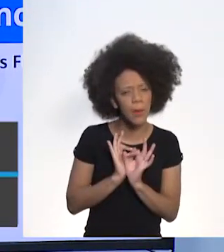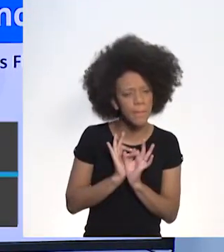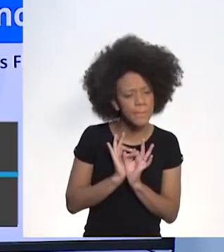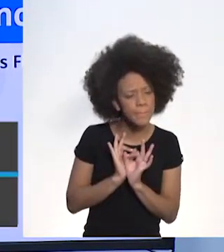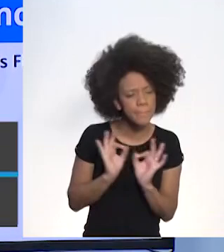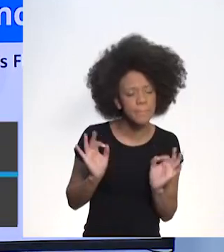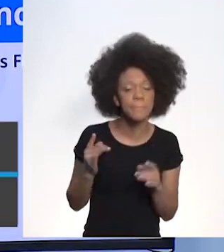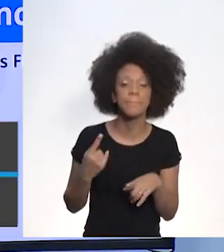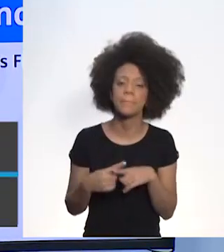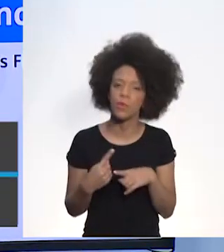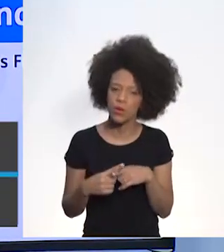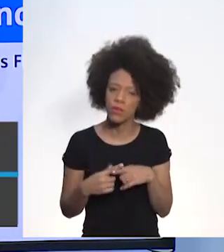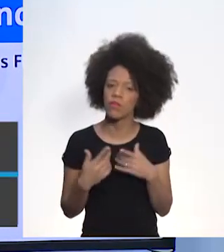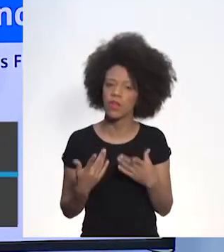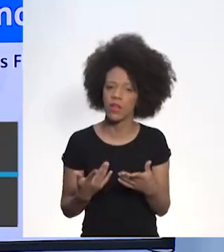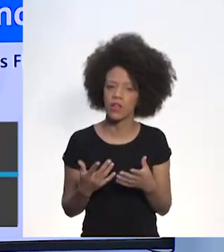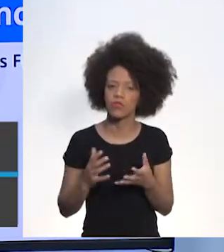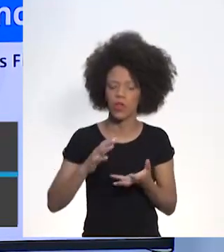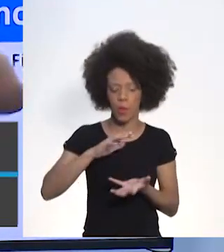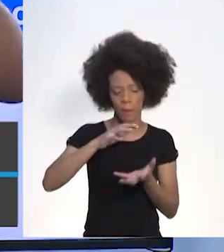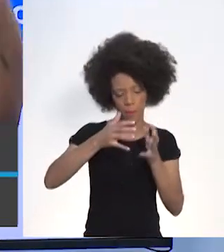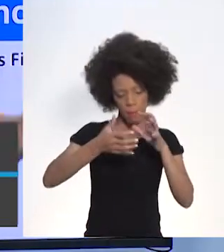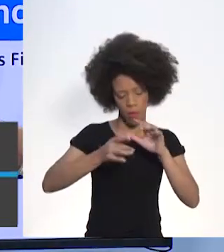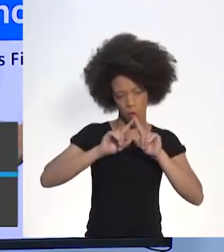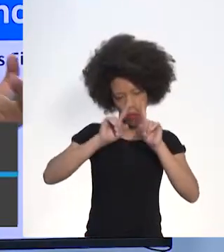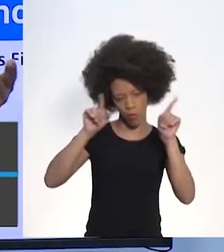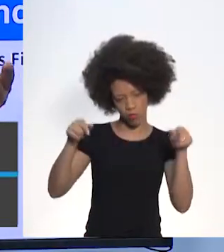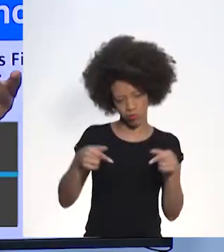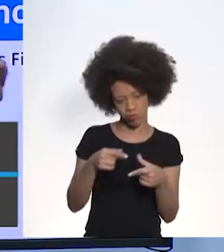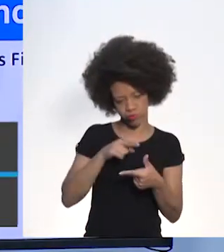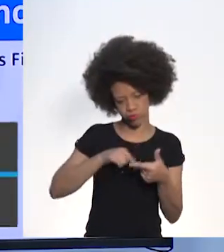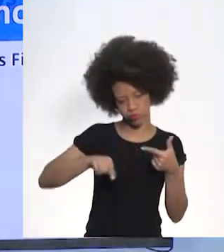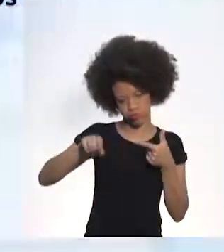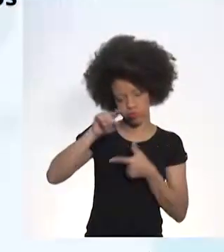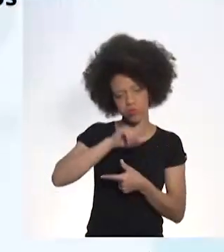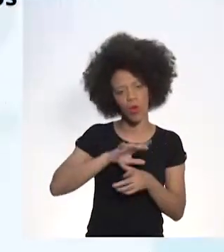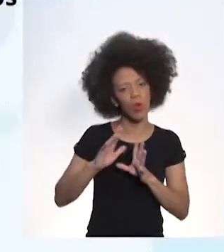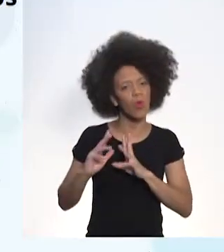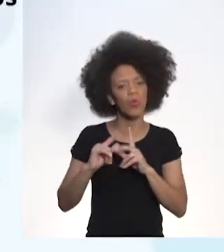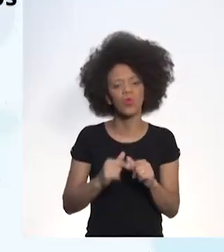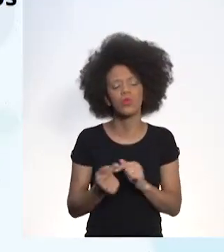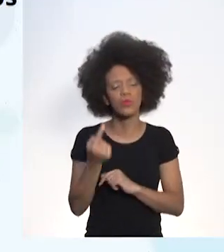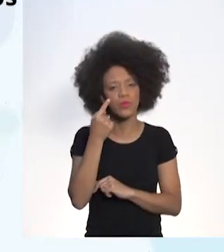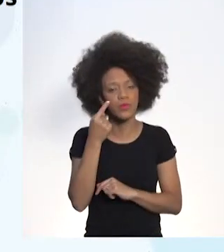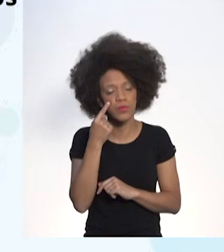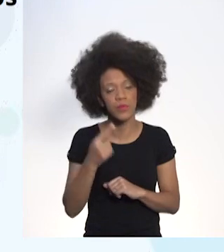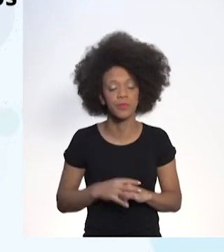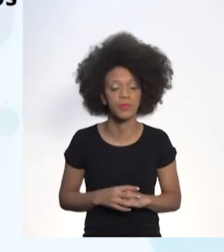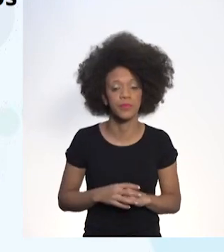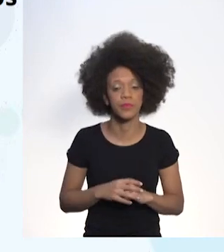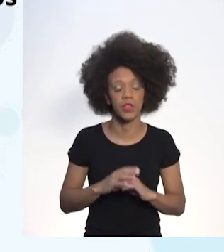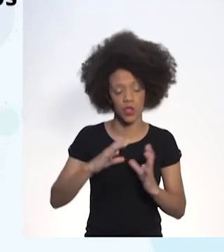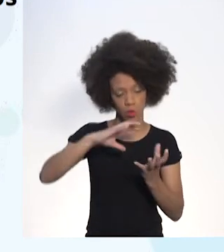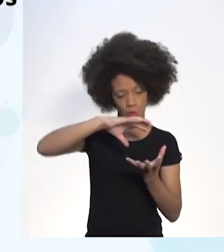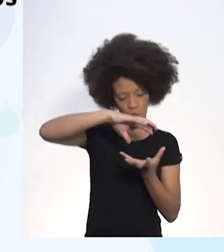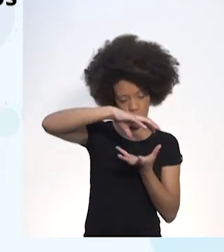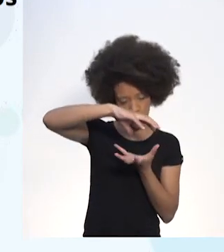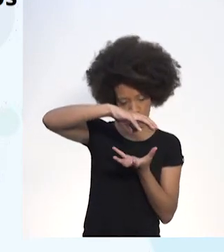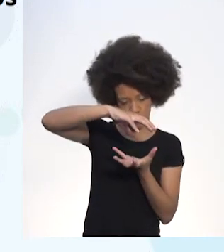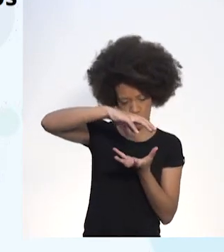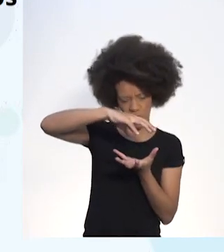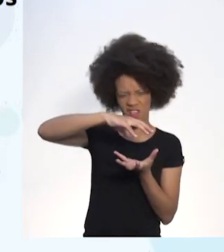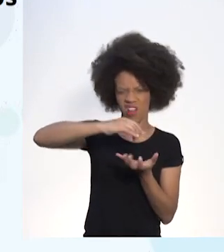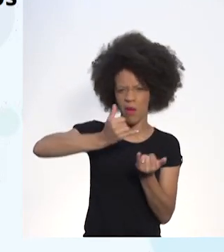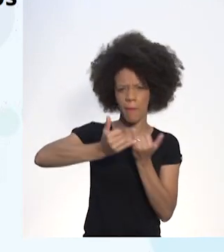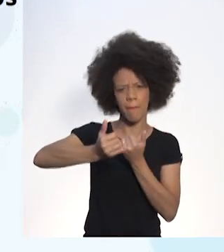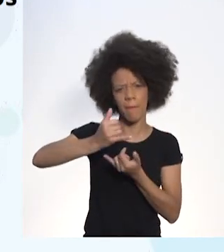bola, porque a gente vai falar muito de bola, de círculo, de circunferência, né? Tudo que a gente vê circular, a gente fala, parece uma